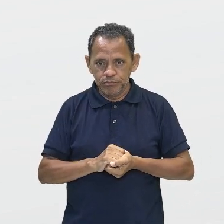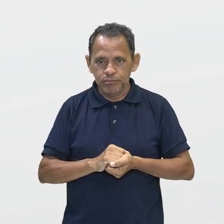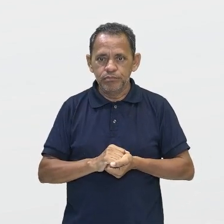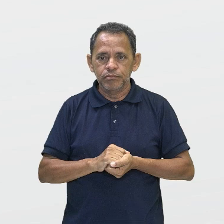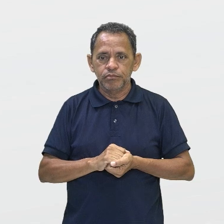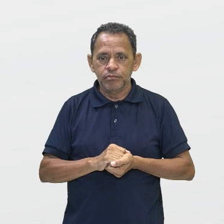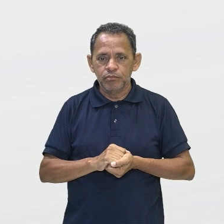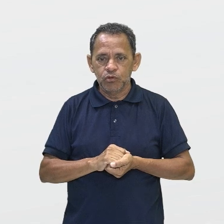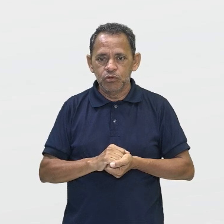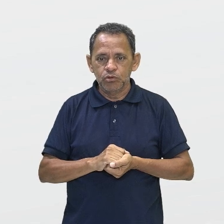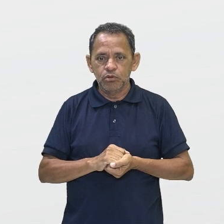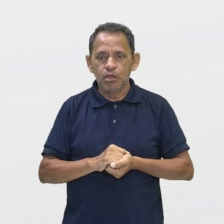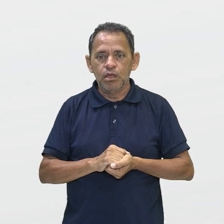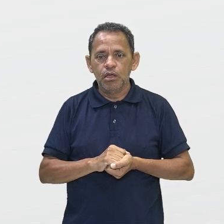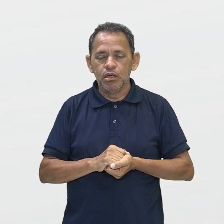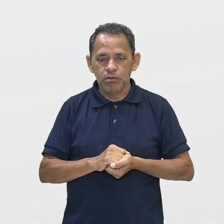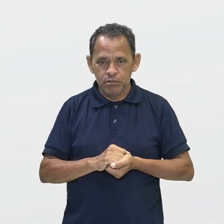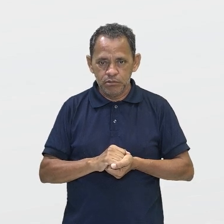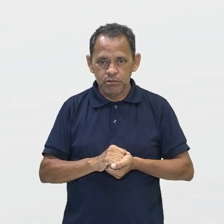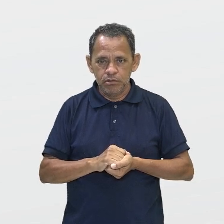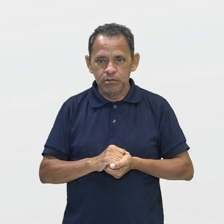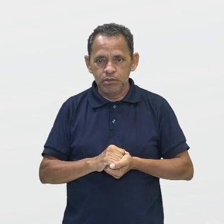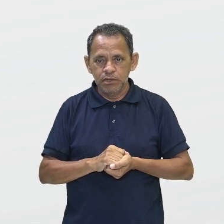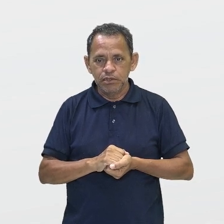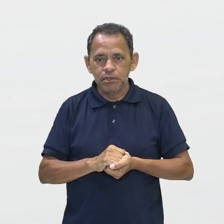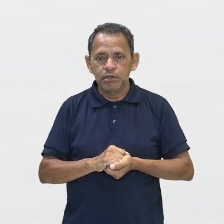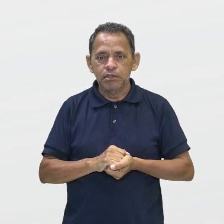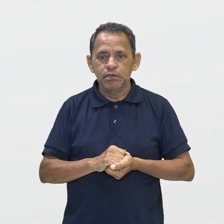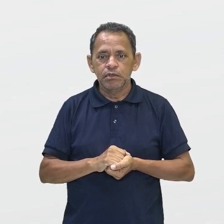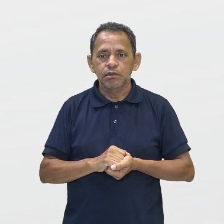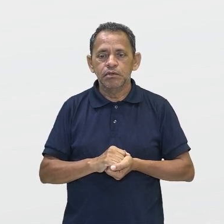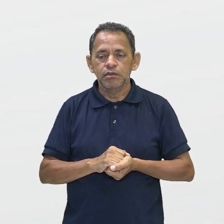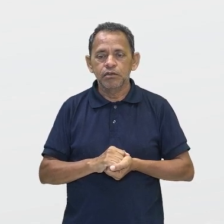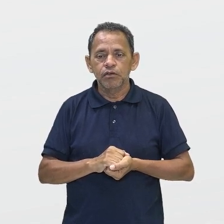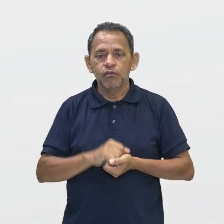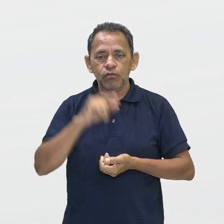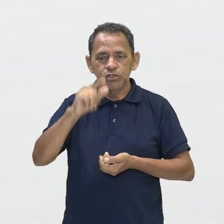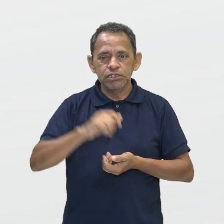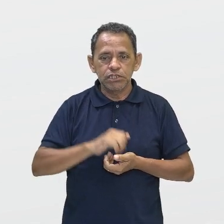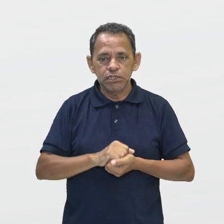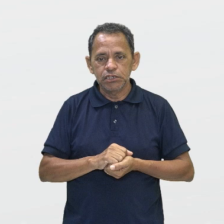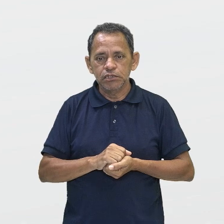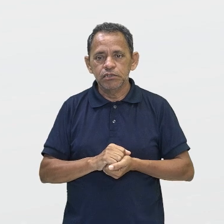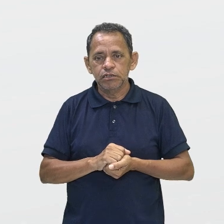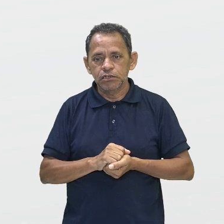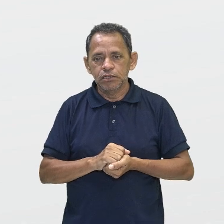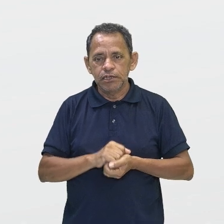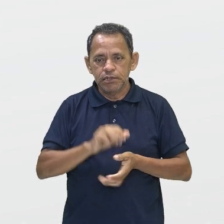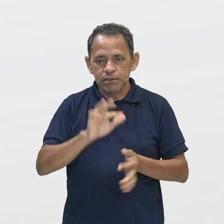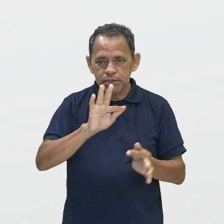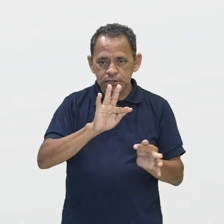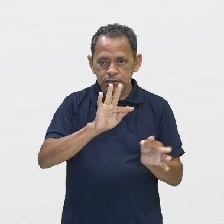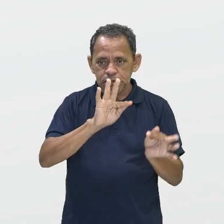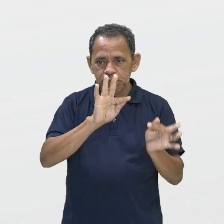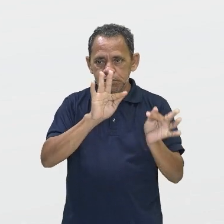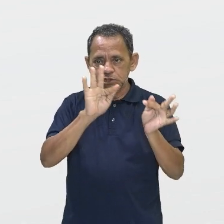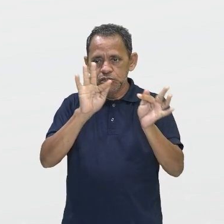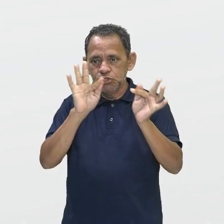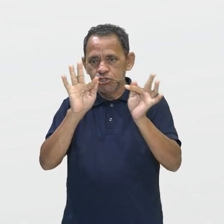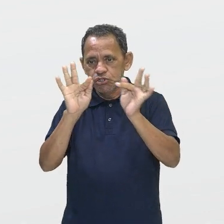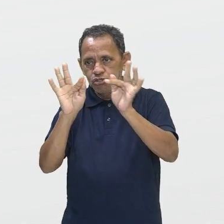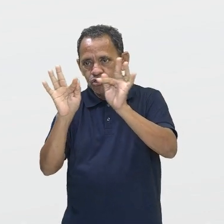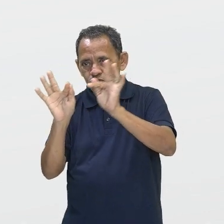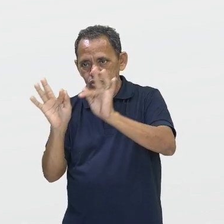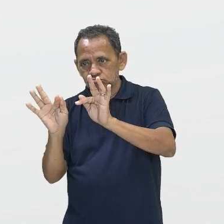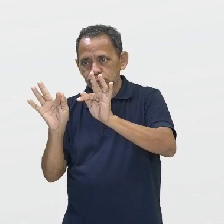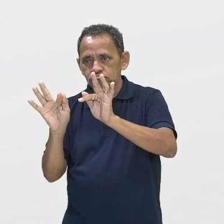ou tu. Are, você está ou tu estás. Watching, nós temos aí o verbo assistir, que é o